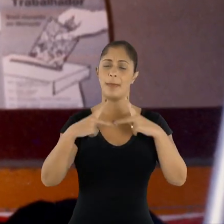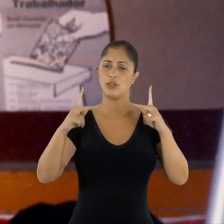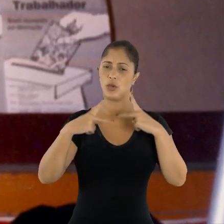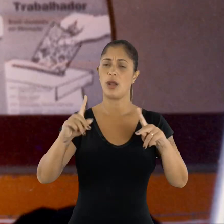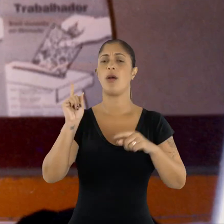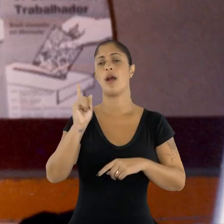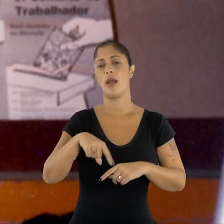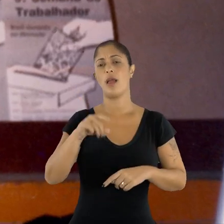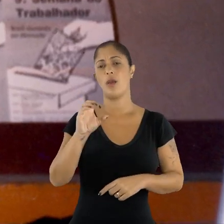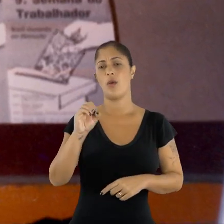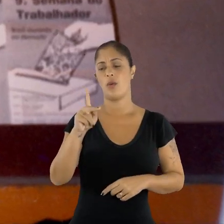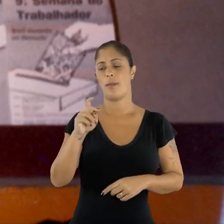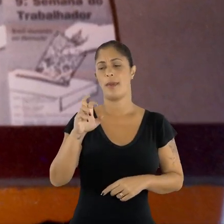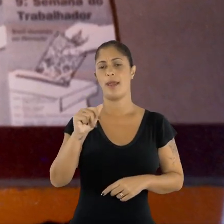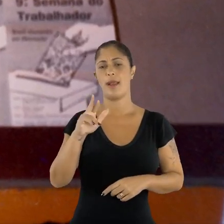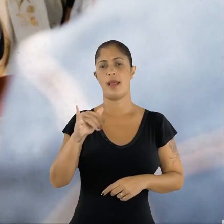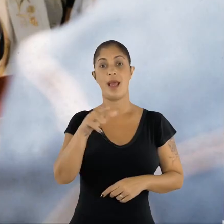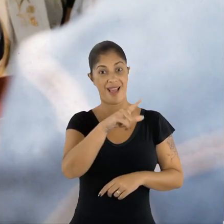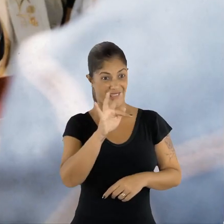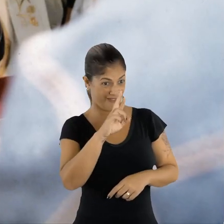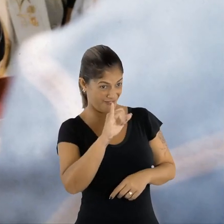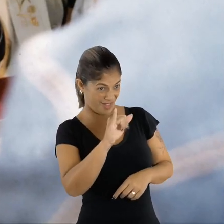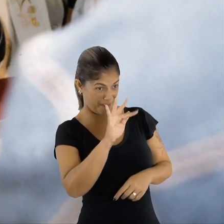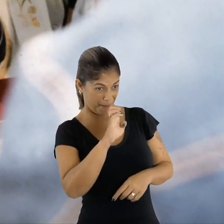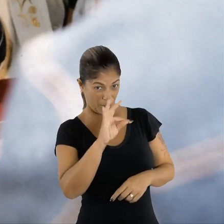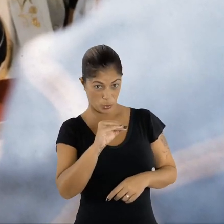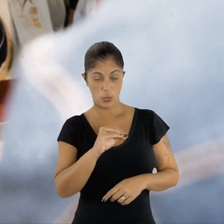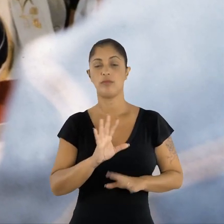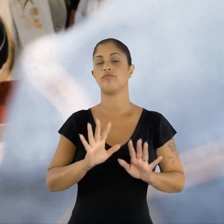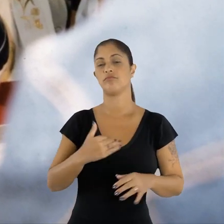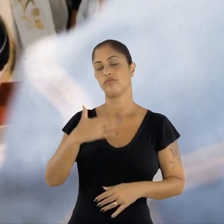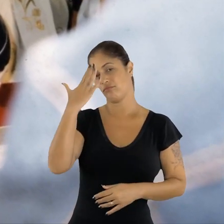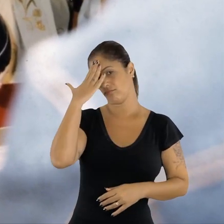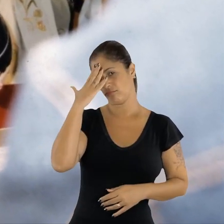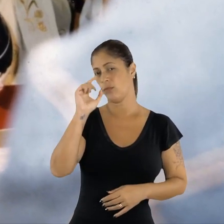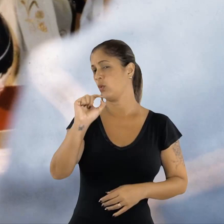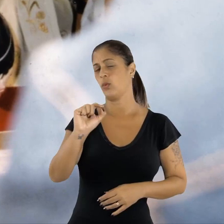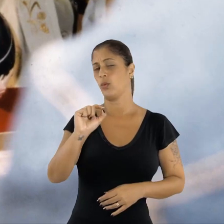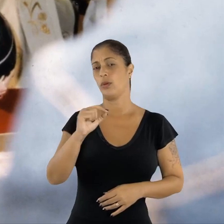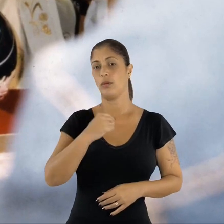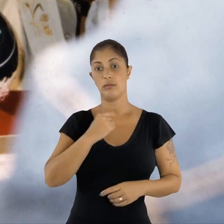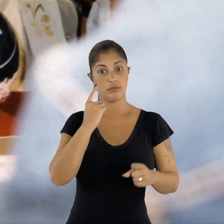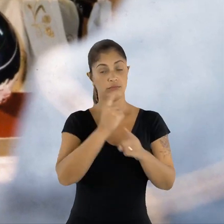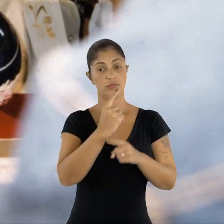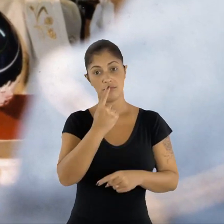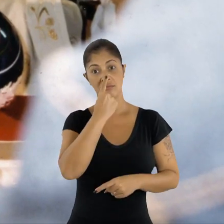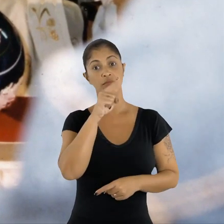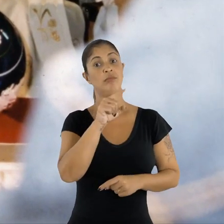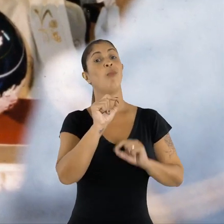de onde? Nós somos da Pastoral Operária. É do Frei Beto? Eu só sei que quando nós